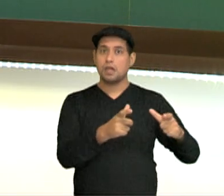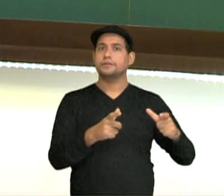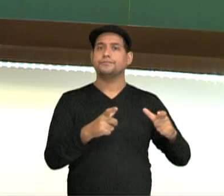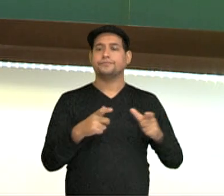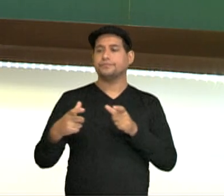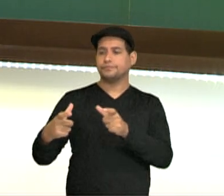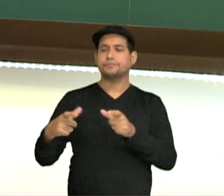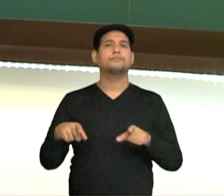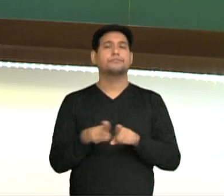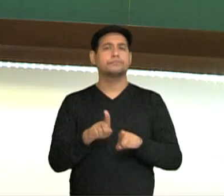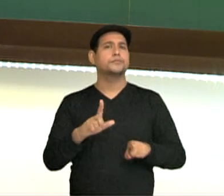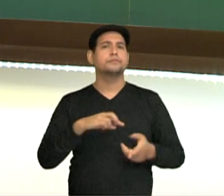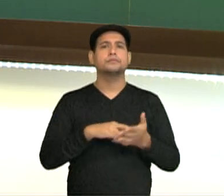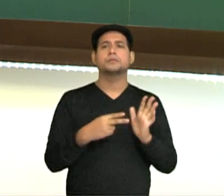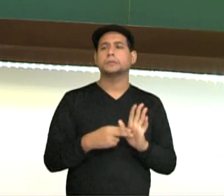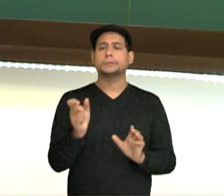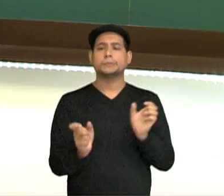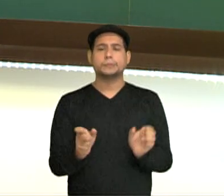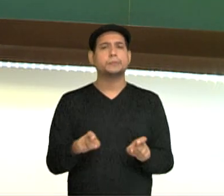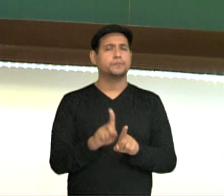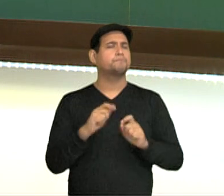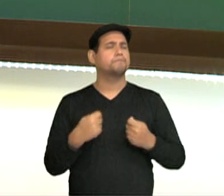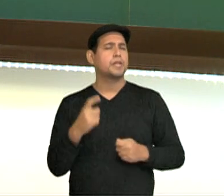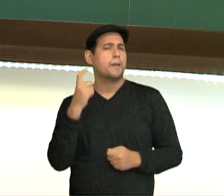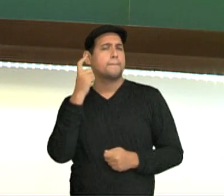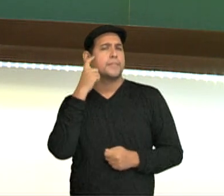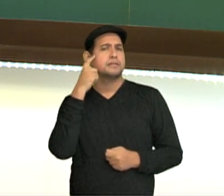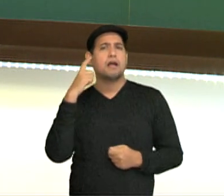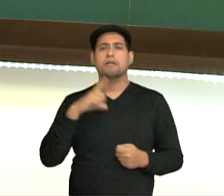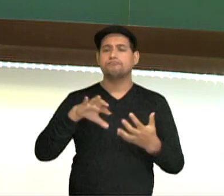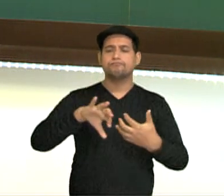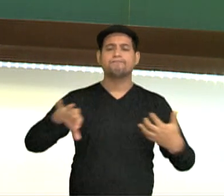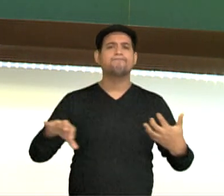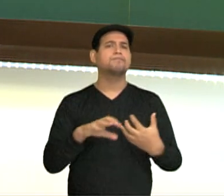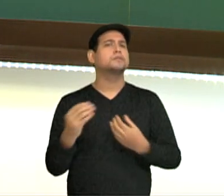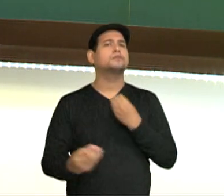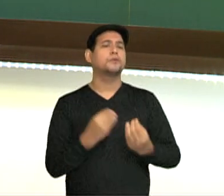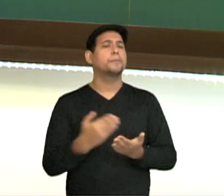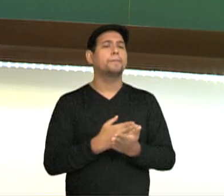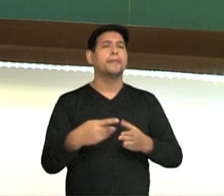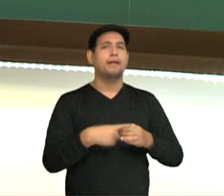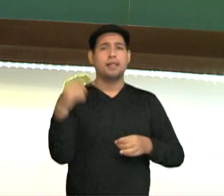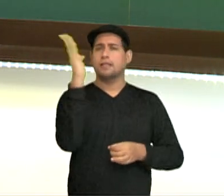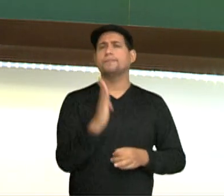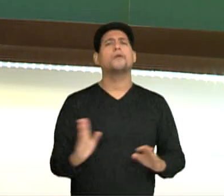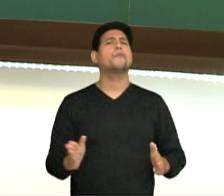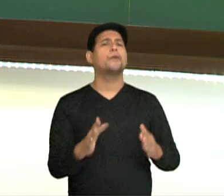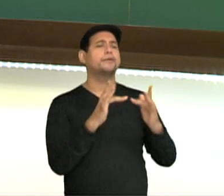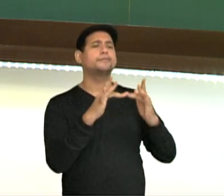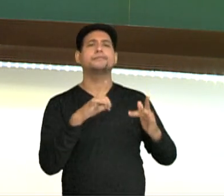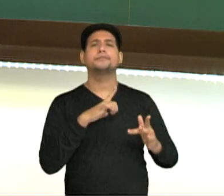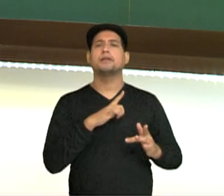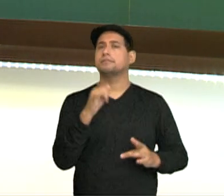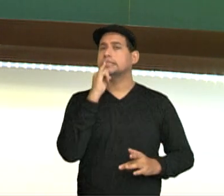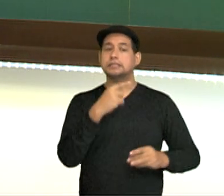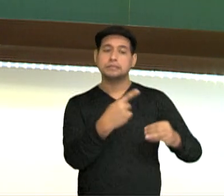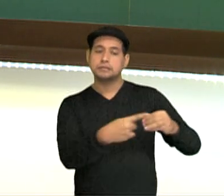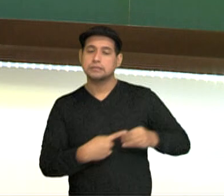rural, já é um critério para pensar no processo de urbanização do Brasil. E qual é a relação entre a urbanização